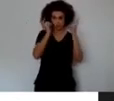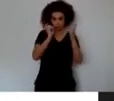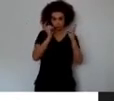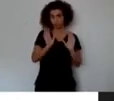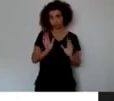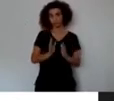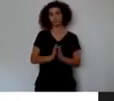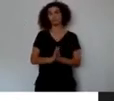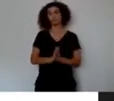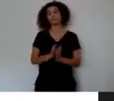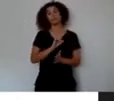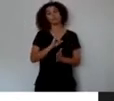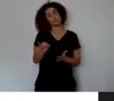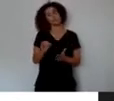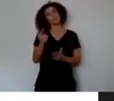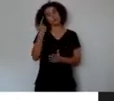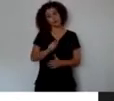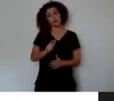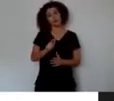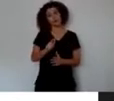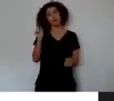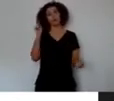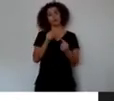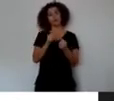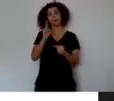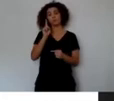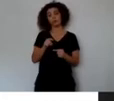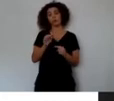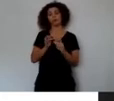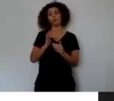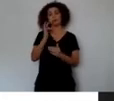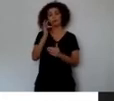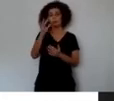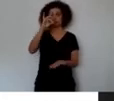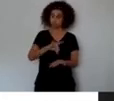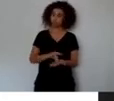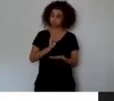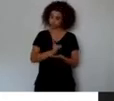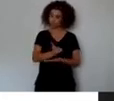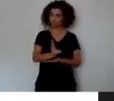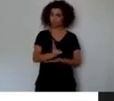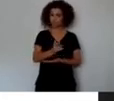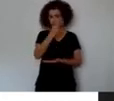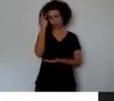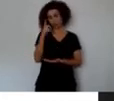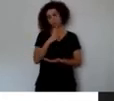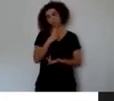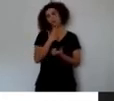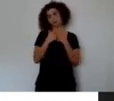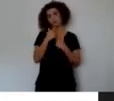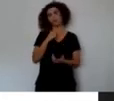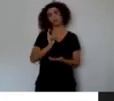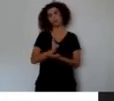E aí, se der certo, um dos objetivos é que esse grupo venha se consolidar, como eu falei, com essas pessoas que têm interesse, continue pensando